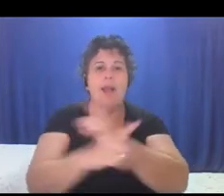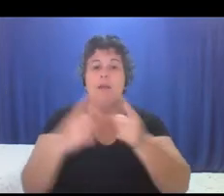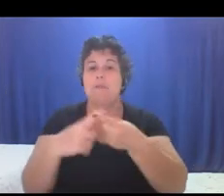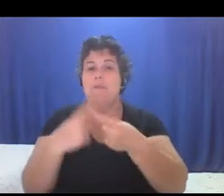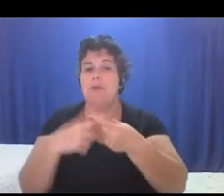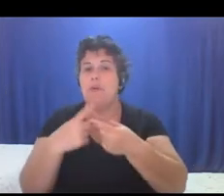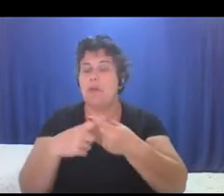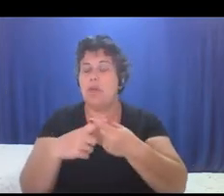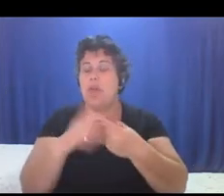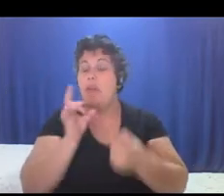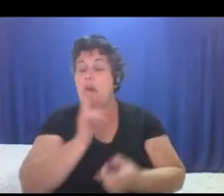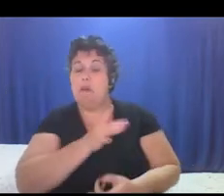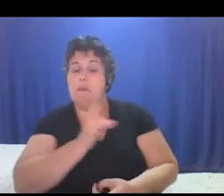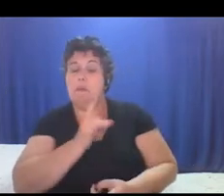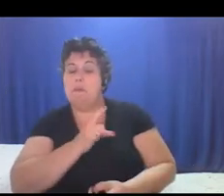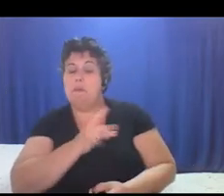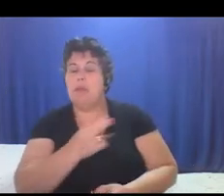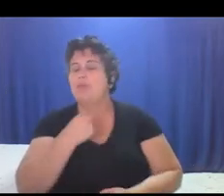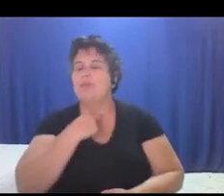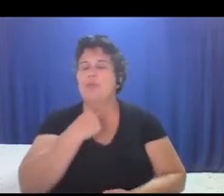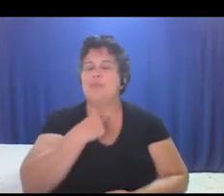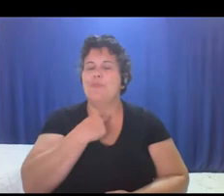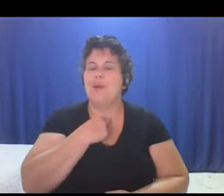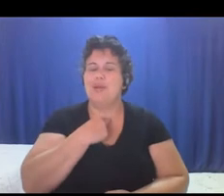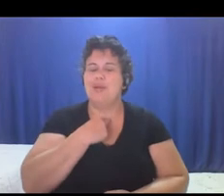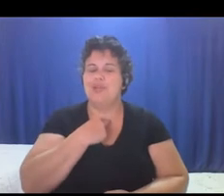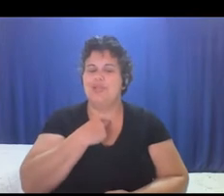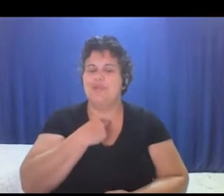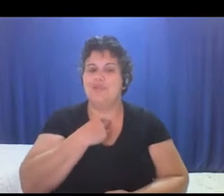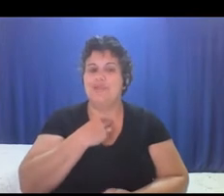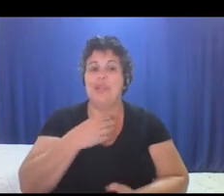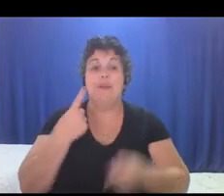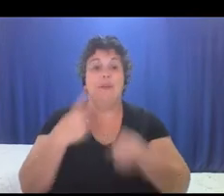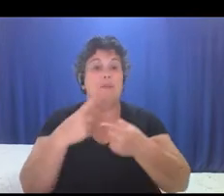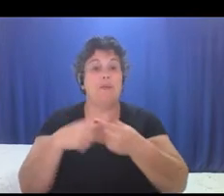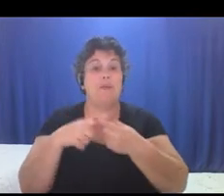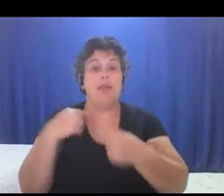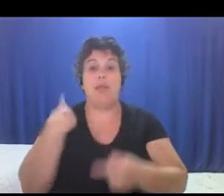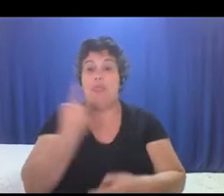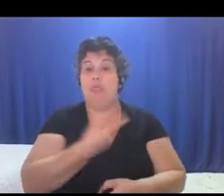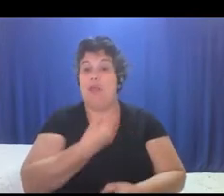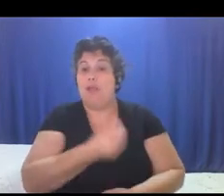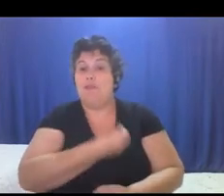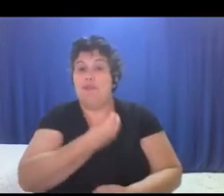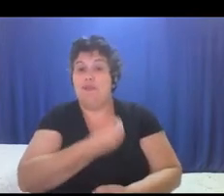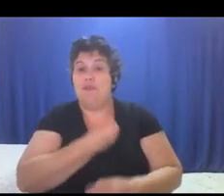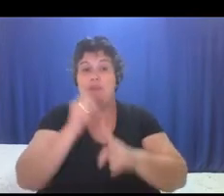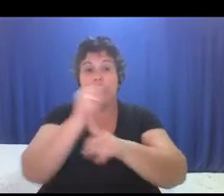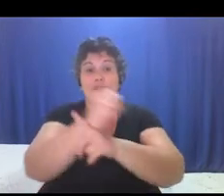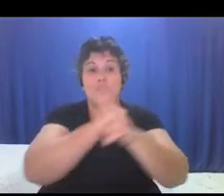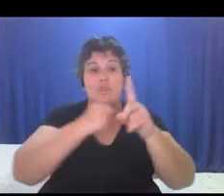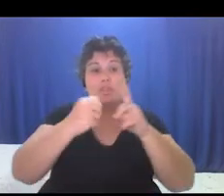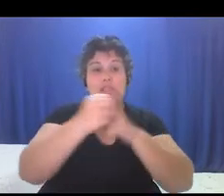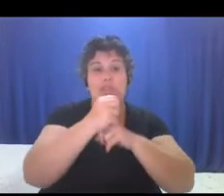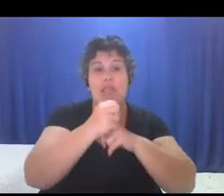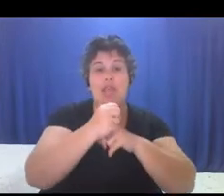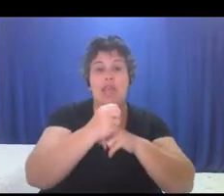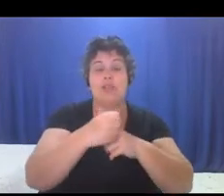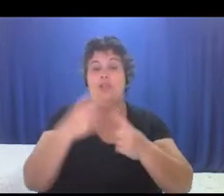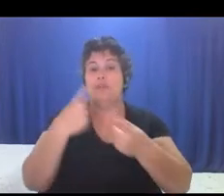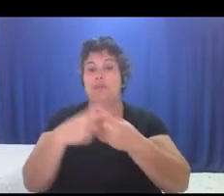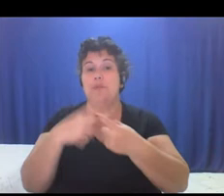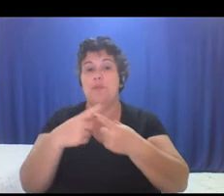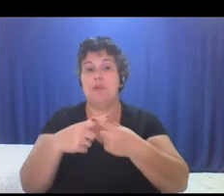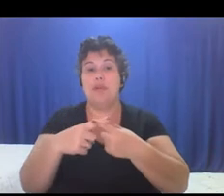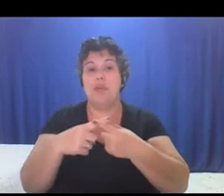para mim, porque a gente vive numa sociedade, né, que por você ser de diversidade, seja